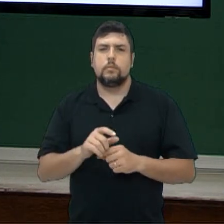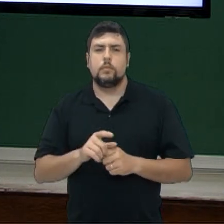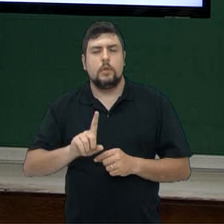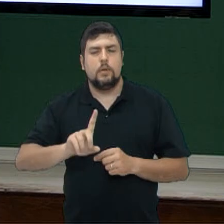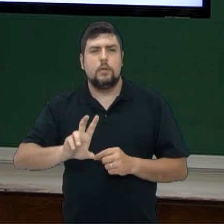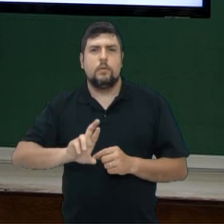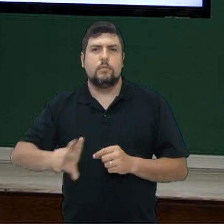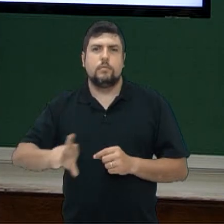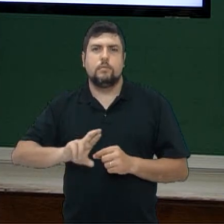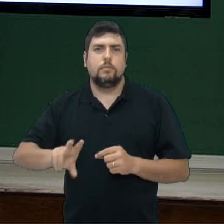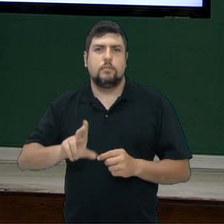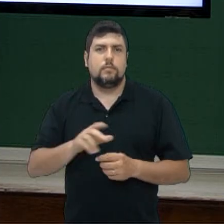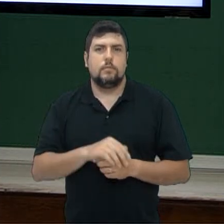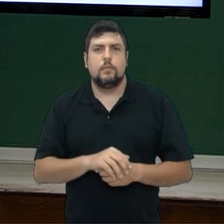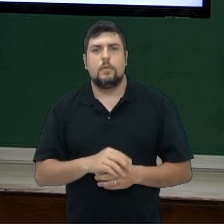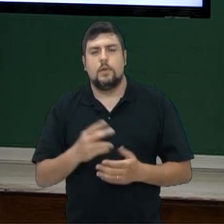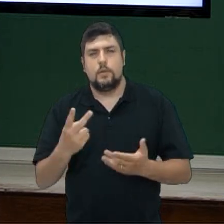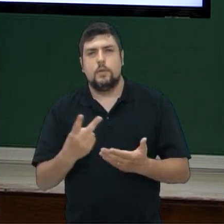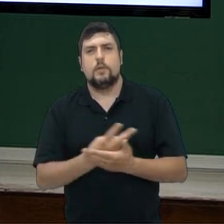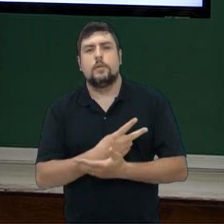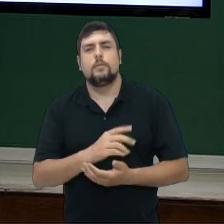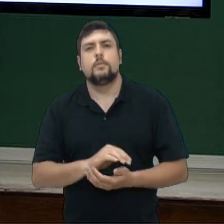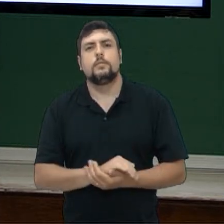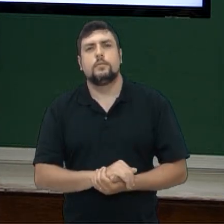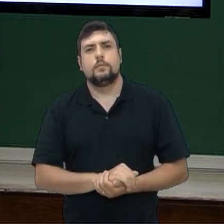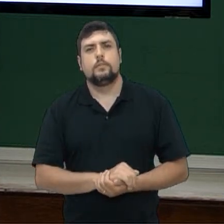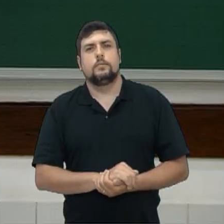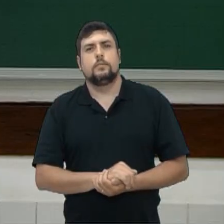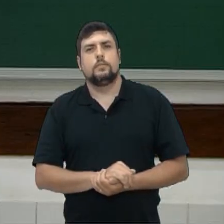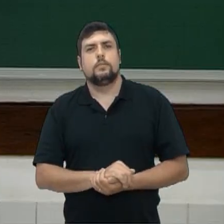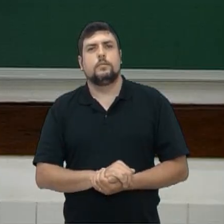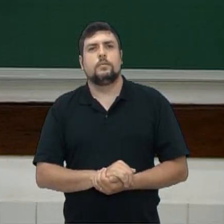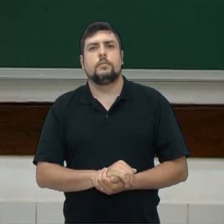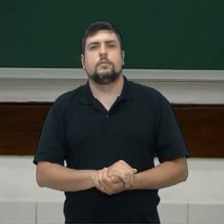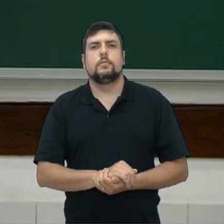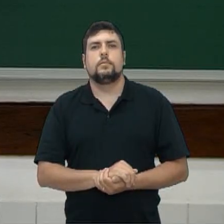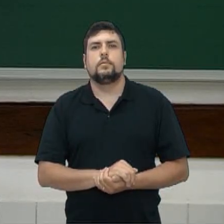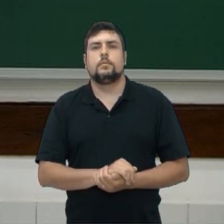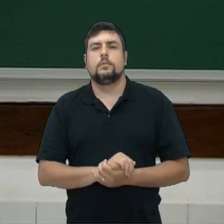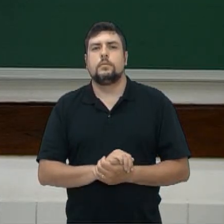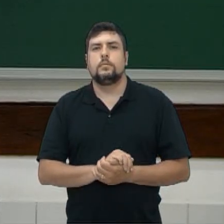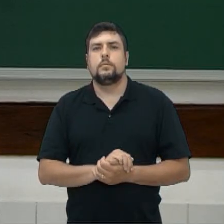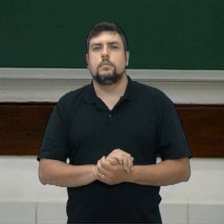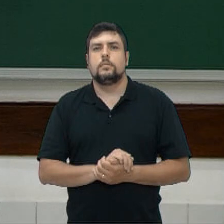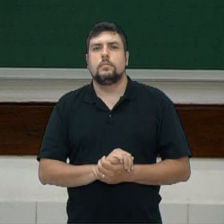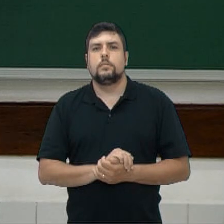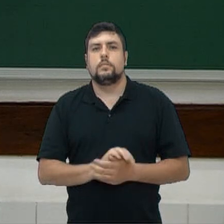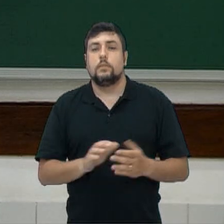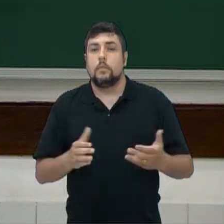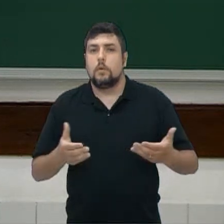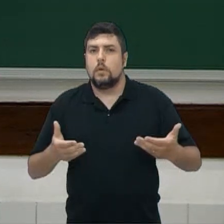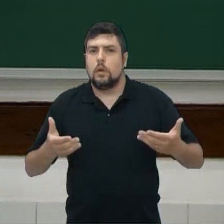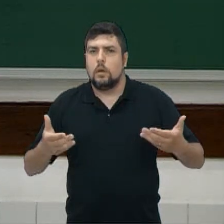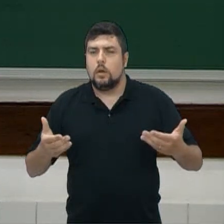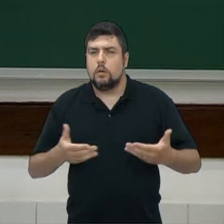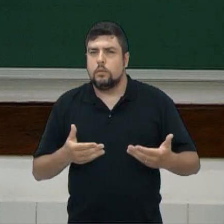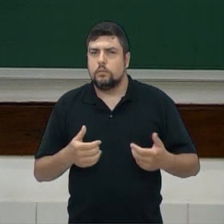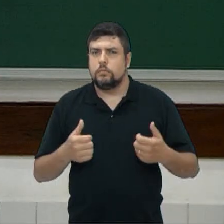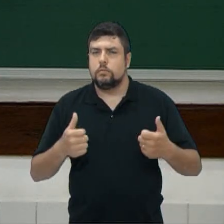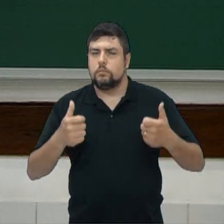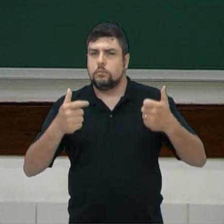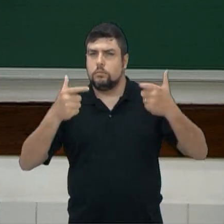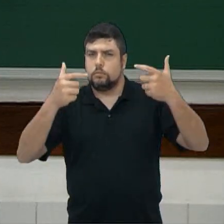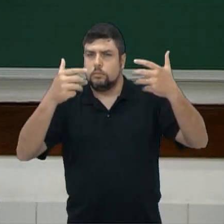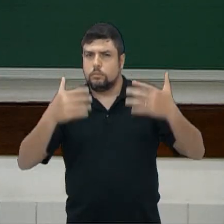nada aqui, essa alternativa está errada também, tá? Bom, aí nós vamos passar aqui, pessoal, para um